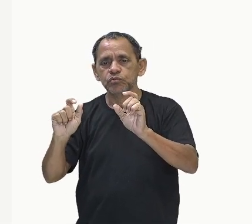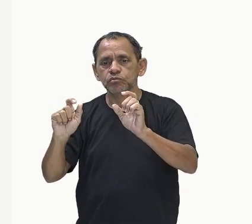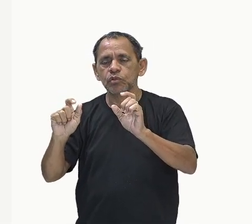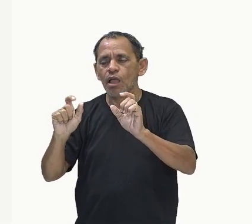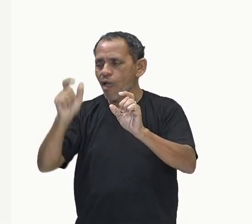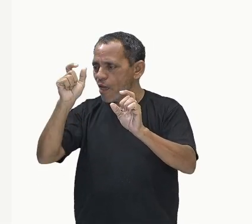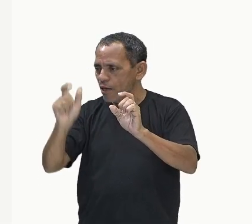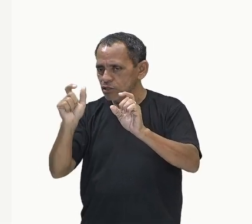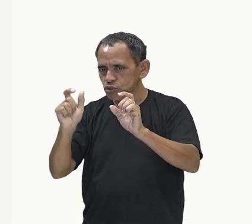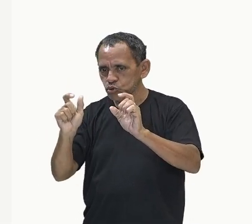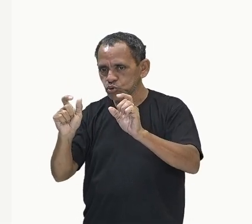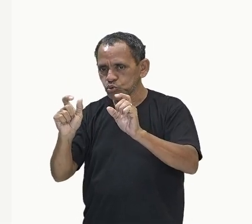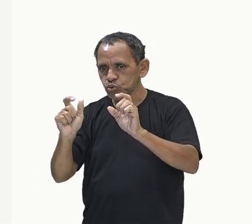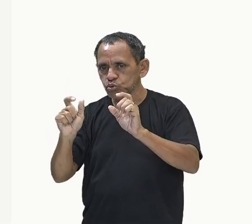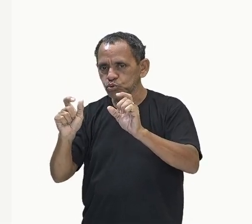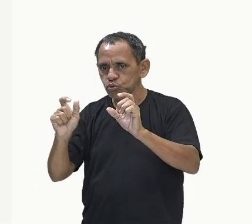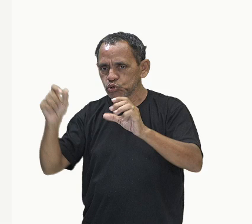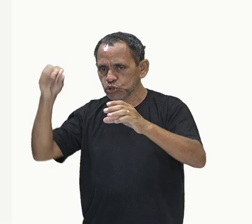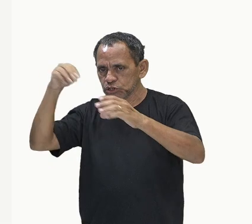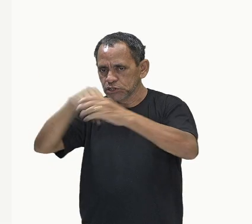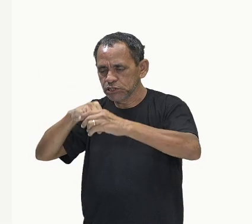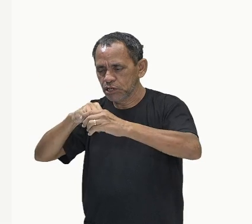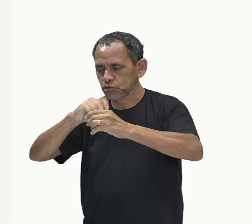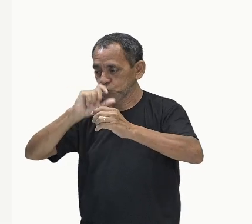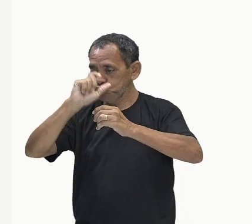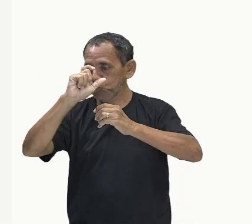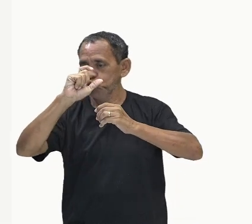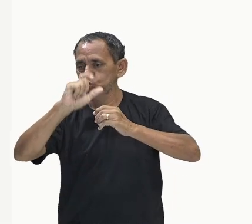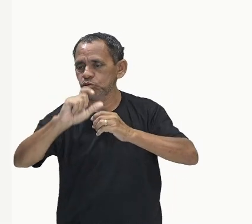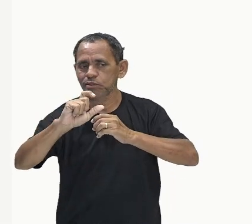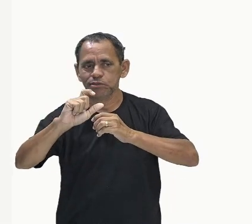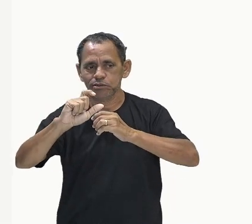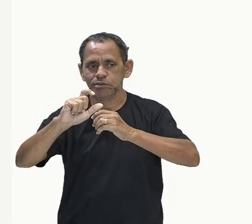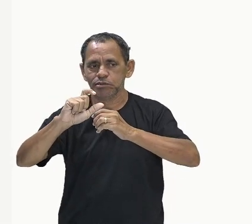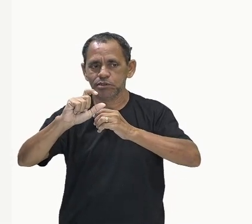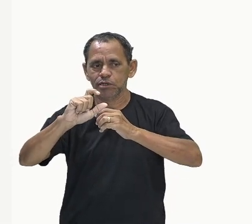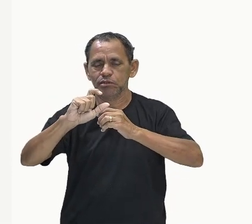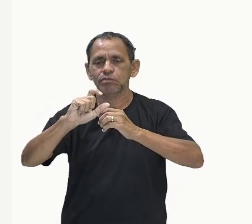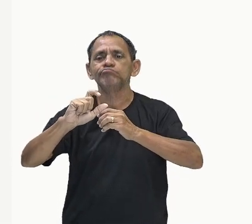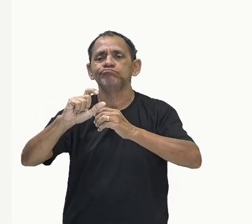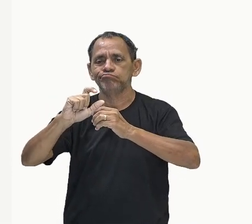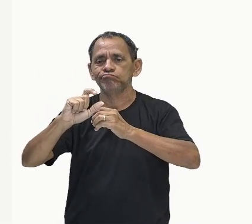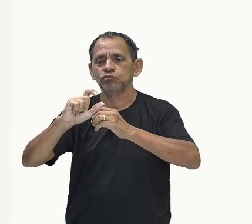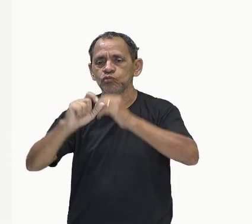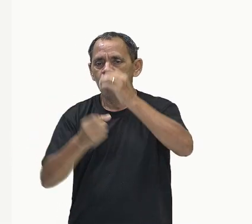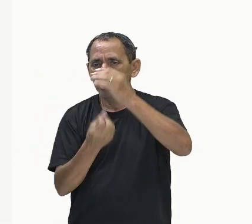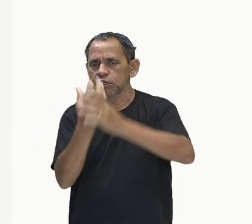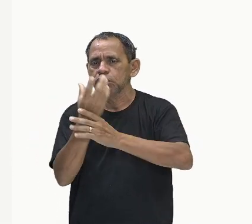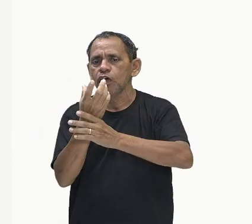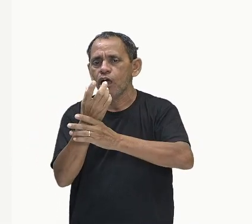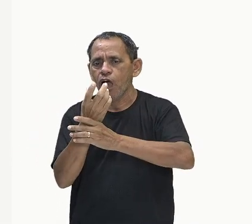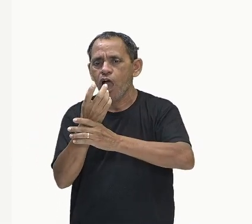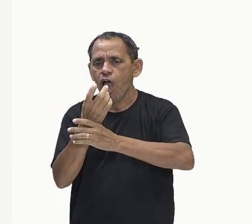esse núcleo dentro dessa célula aqui, né, que vai gerar justamente uma